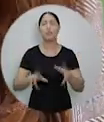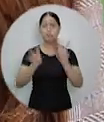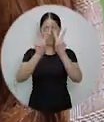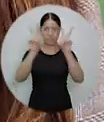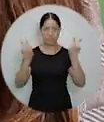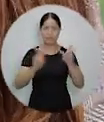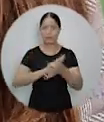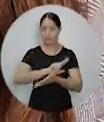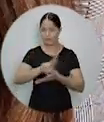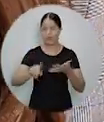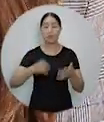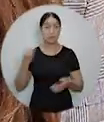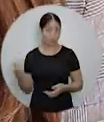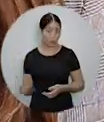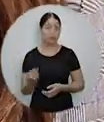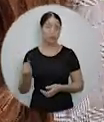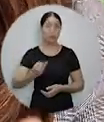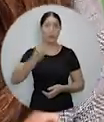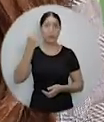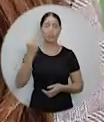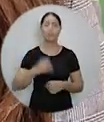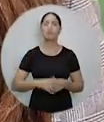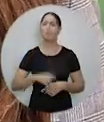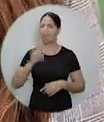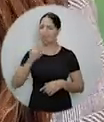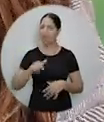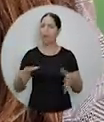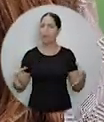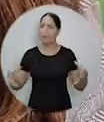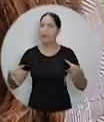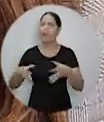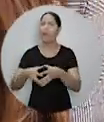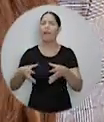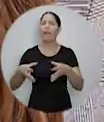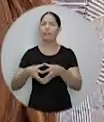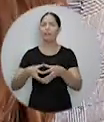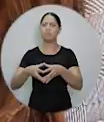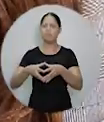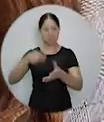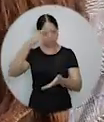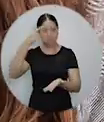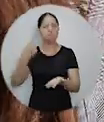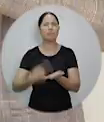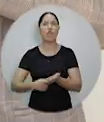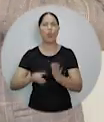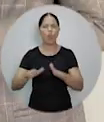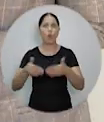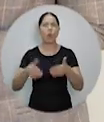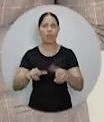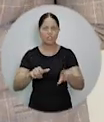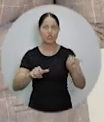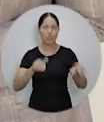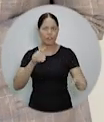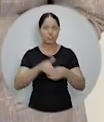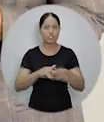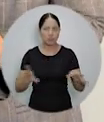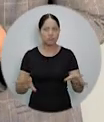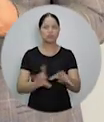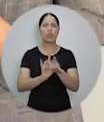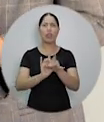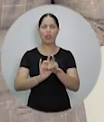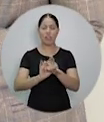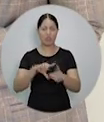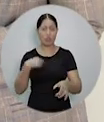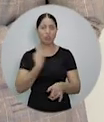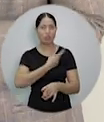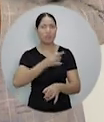pautas. Então, isso é muito importante. Uma bancada coesa, uma bancada que, quando decide votar junto, vota junto. E temos dado